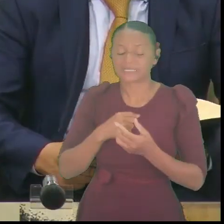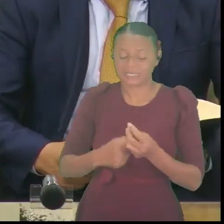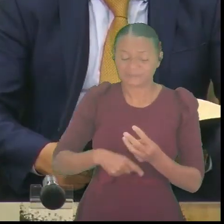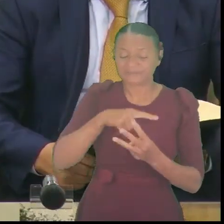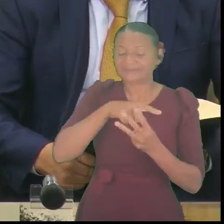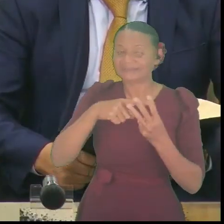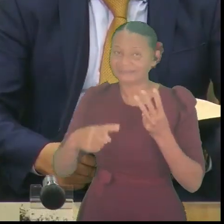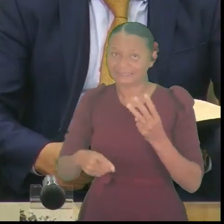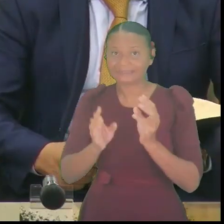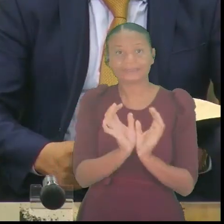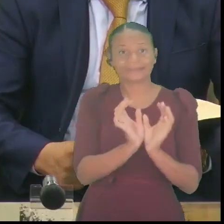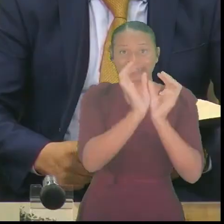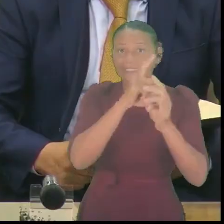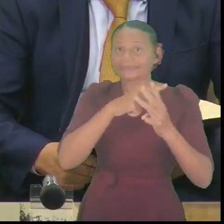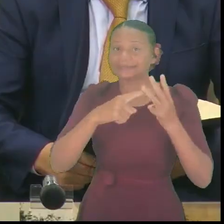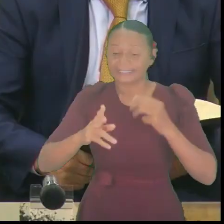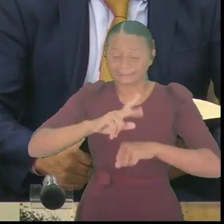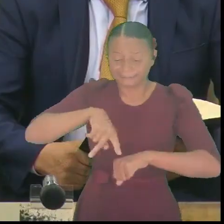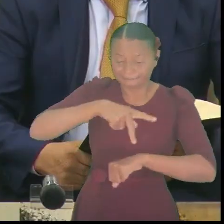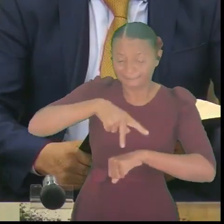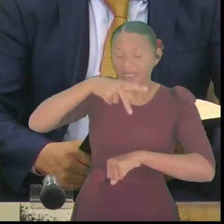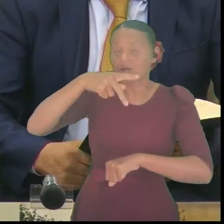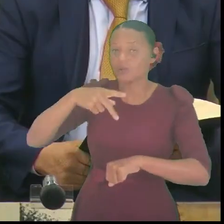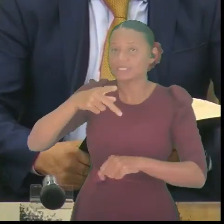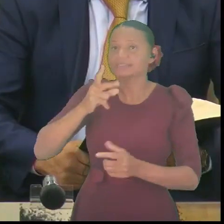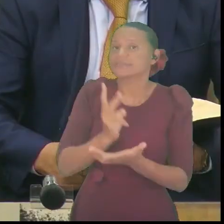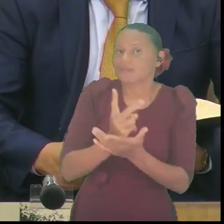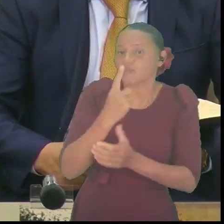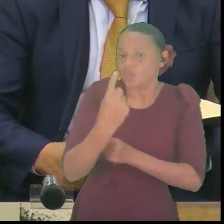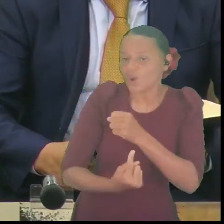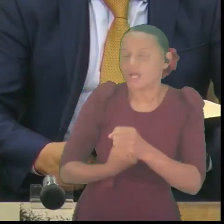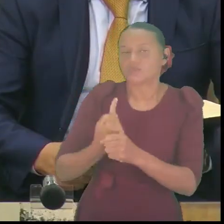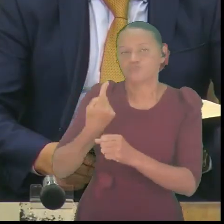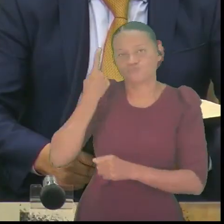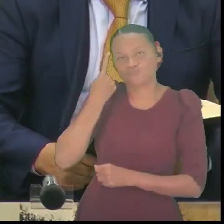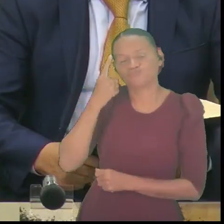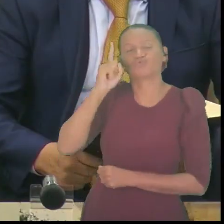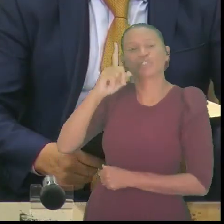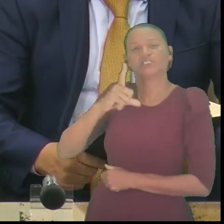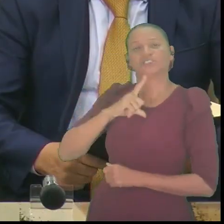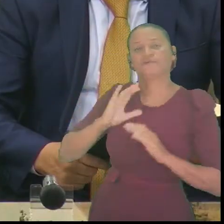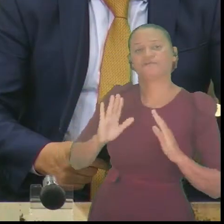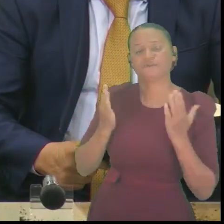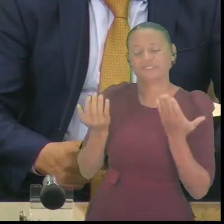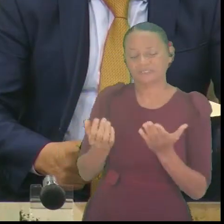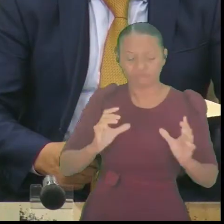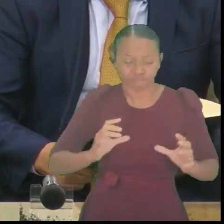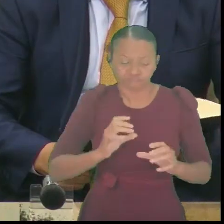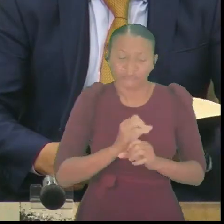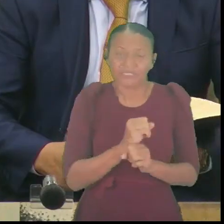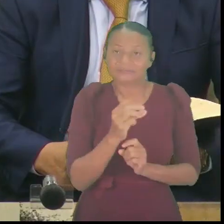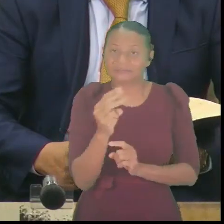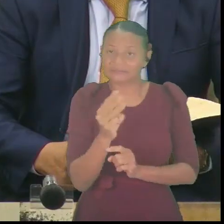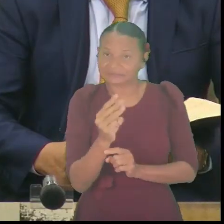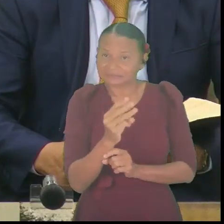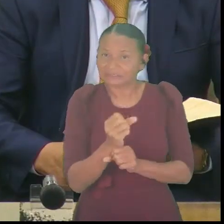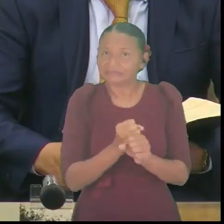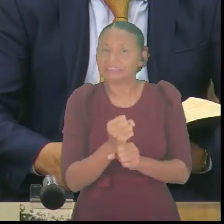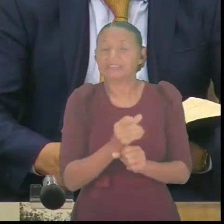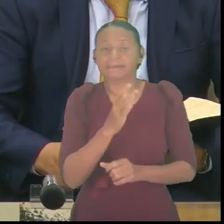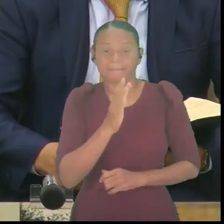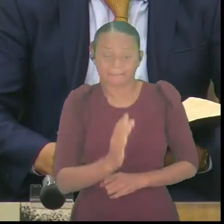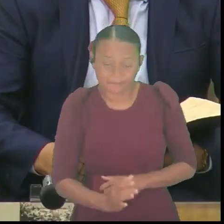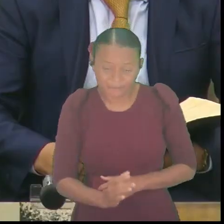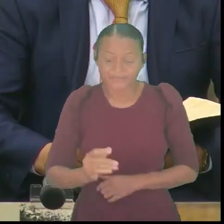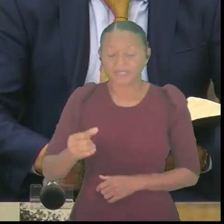melhor dizendo, que acontecia uma vez por ano, por isso chegamos a esta data, 33 anos e meio. Jesus, com 30 anos de idade, subiu